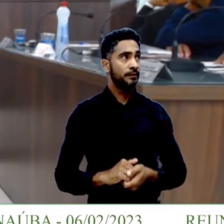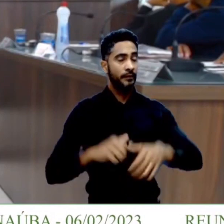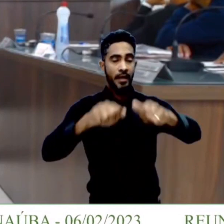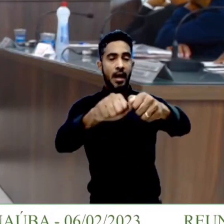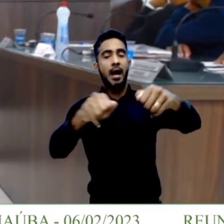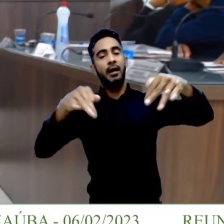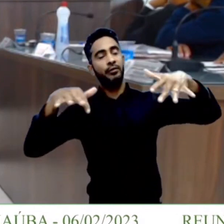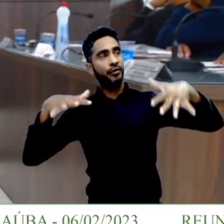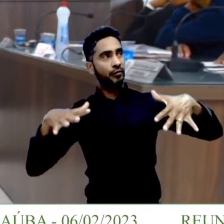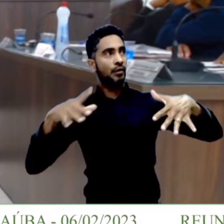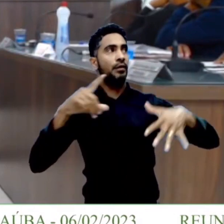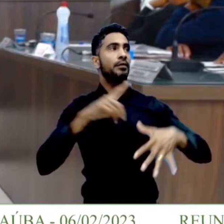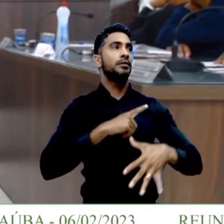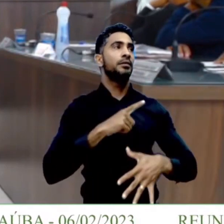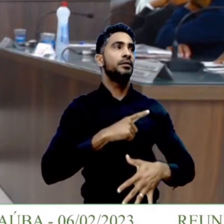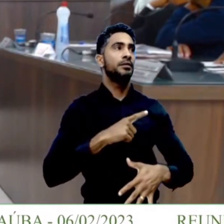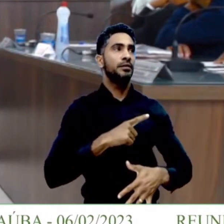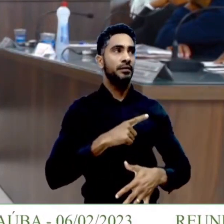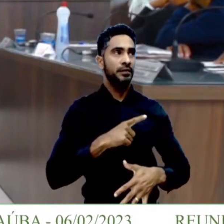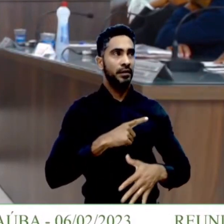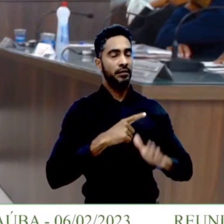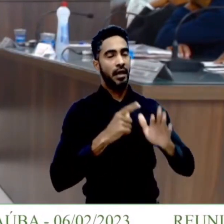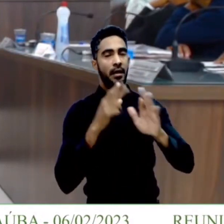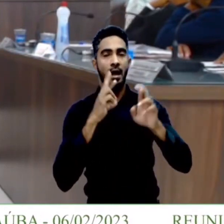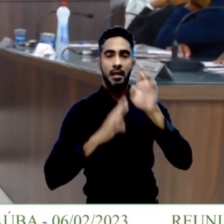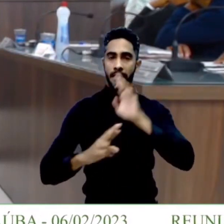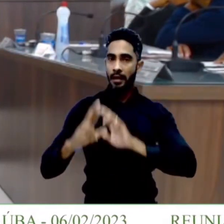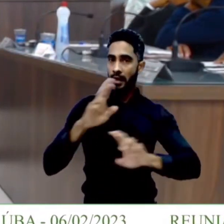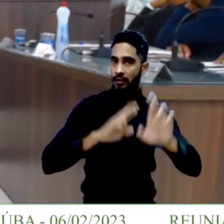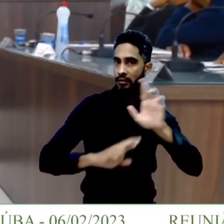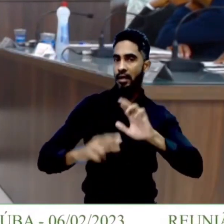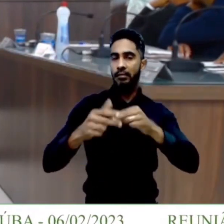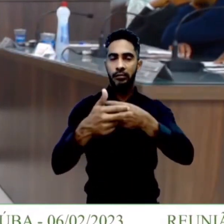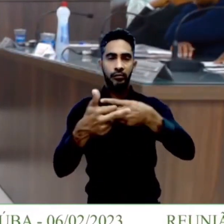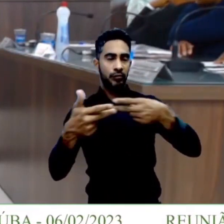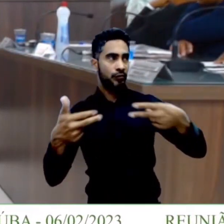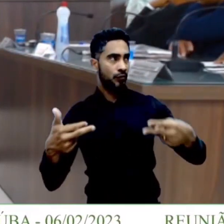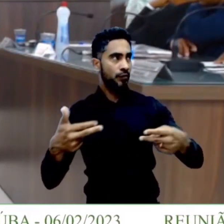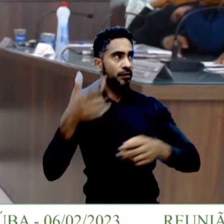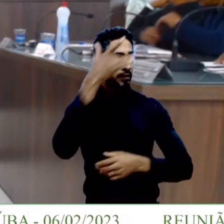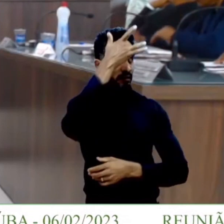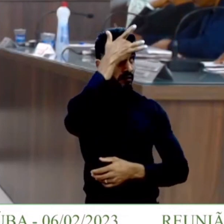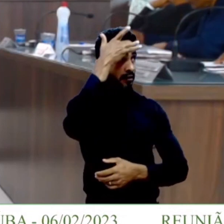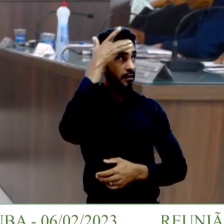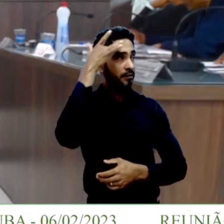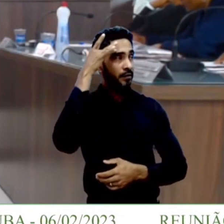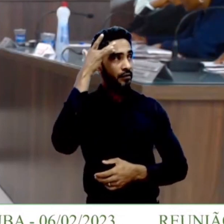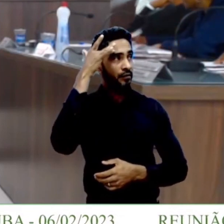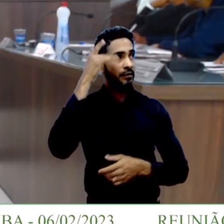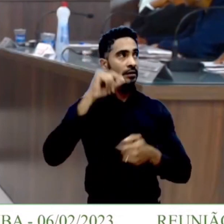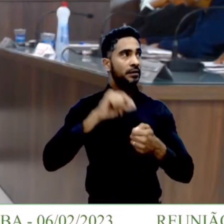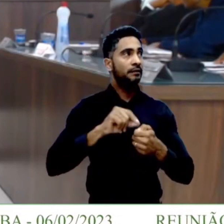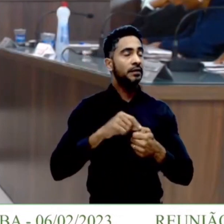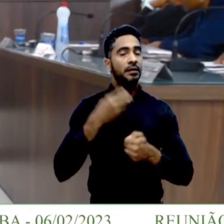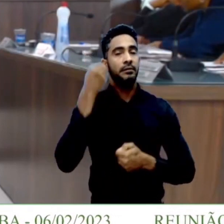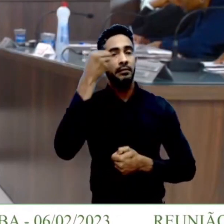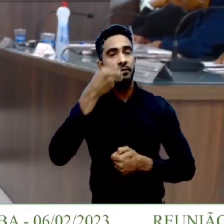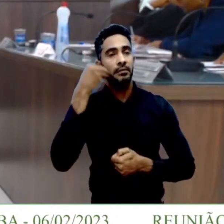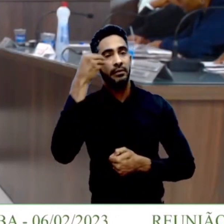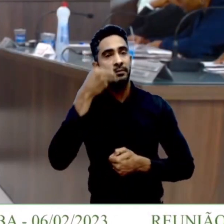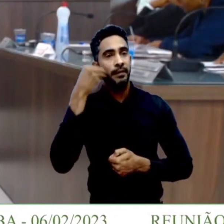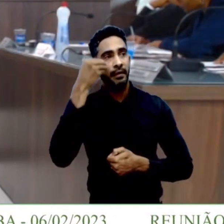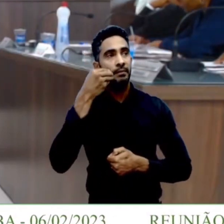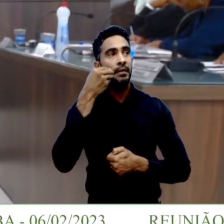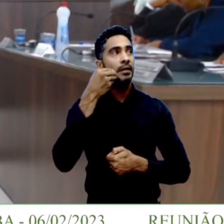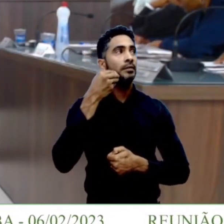Auditório, onde a gente também realiza uma agenda de relacionamento. O pessoal aqui fazendo um experimento